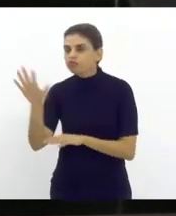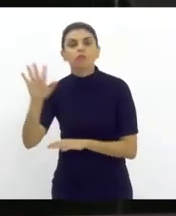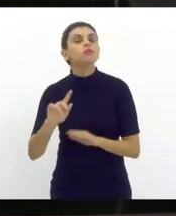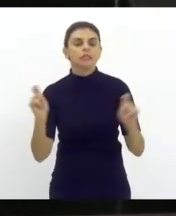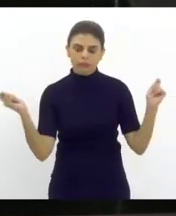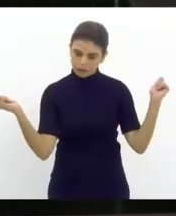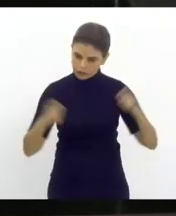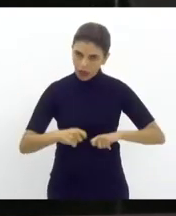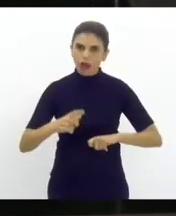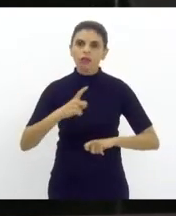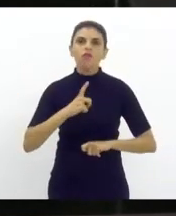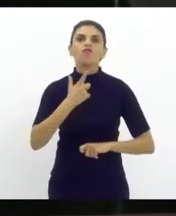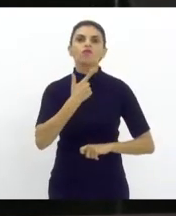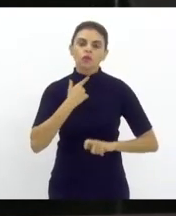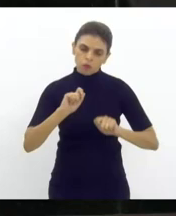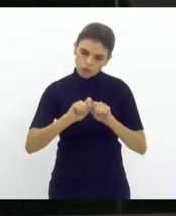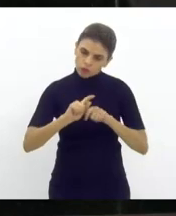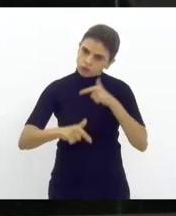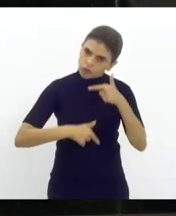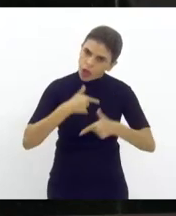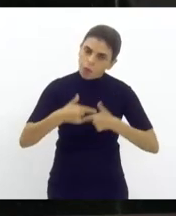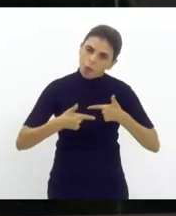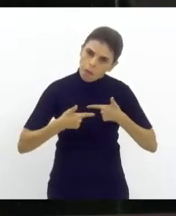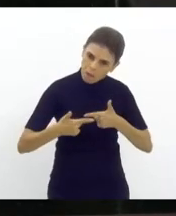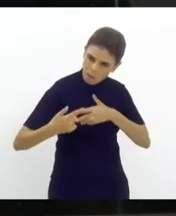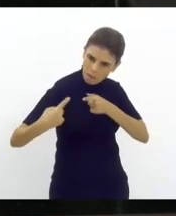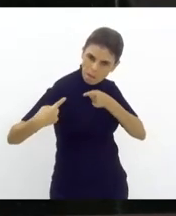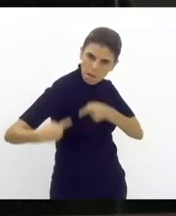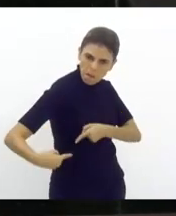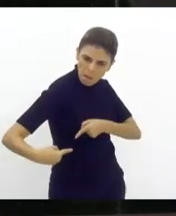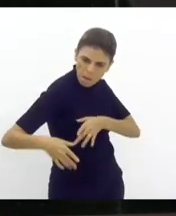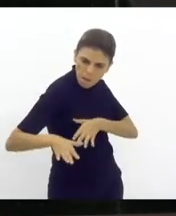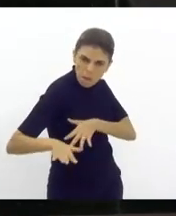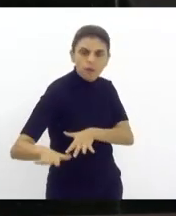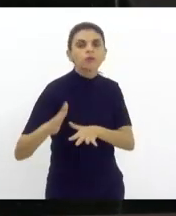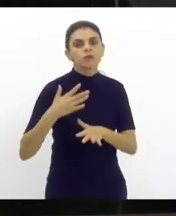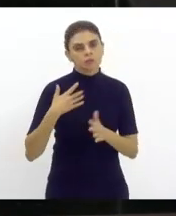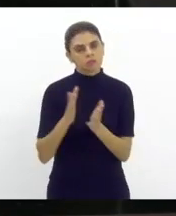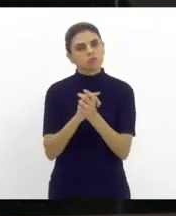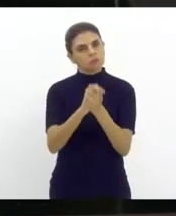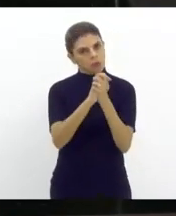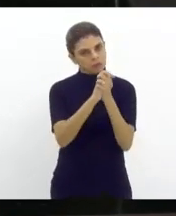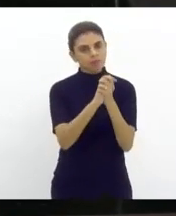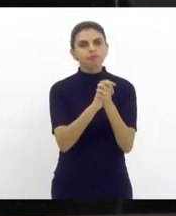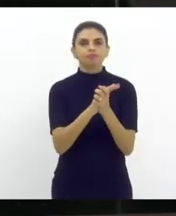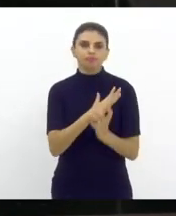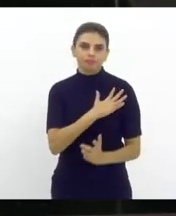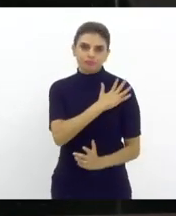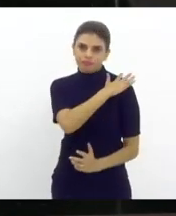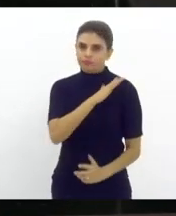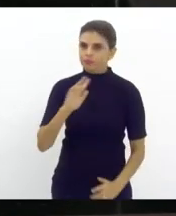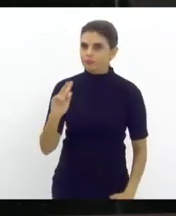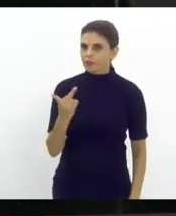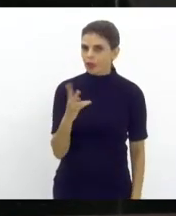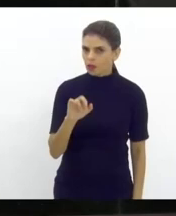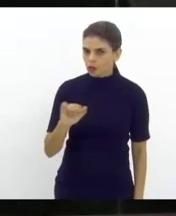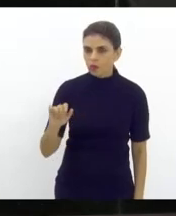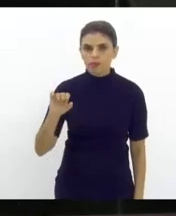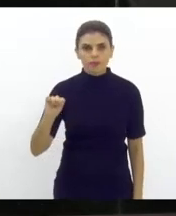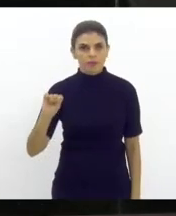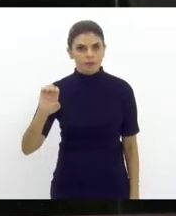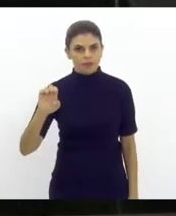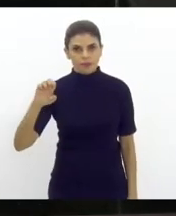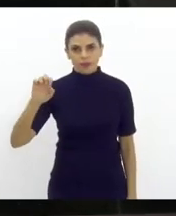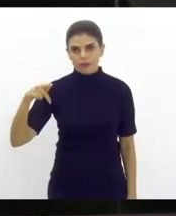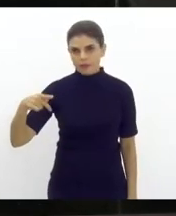vontade e que se vá realmente em direção Fronte então que era parabenizar Coronel Heitor mais uma vez Coronel sepúlvio não